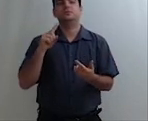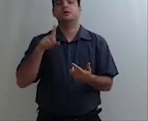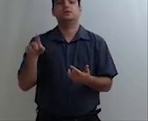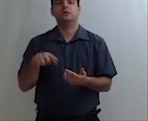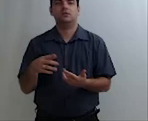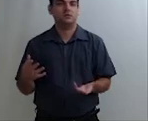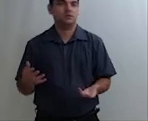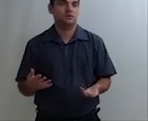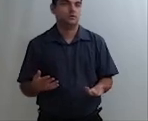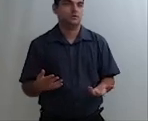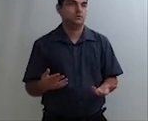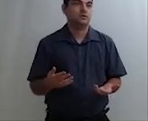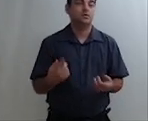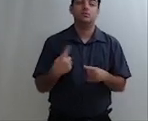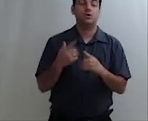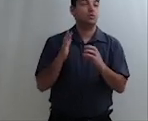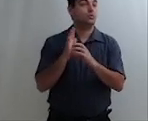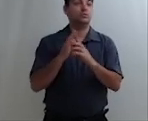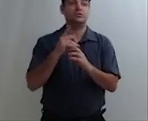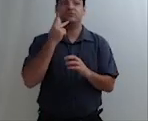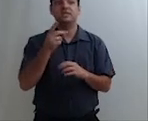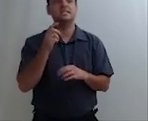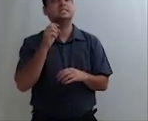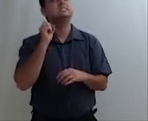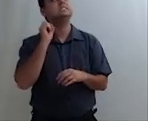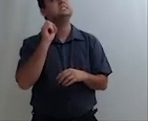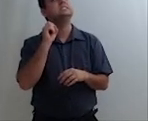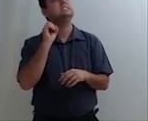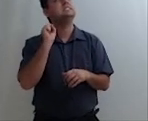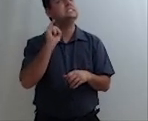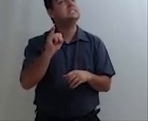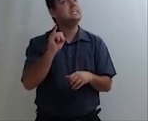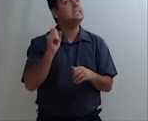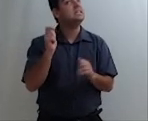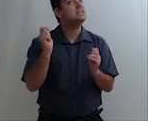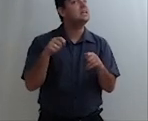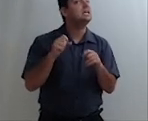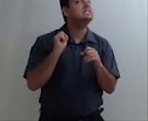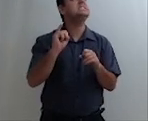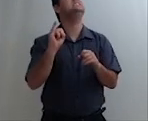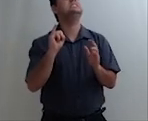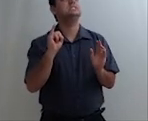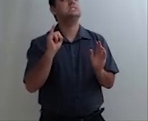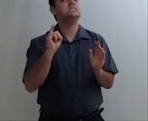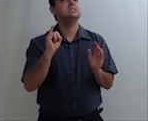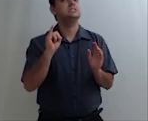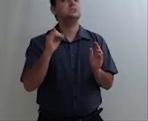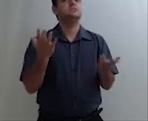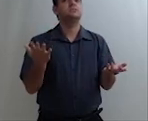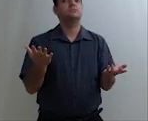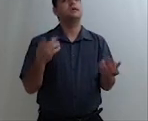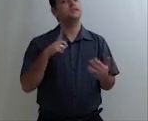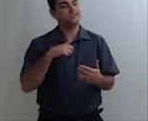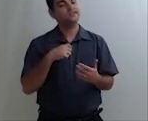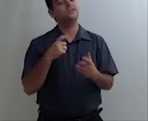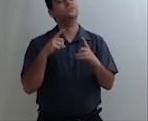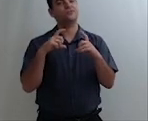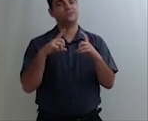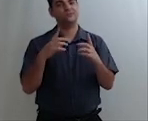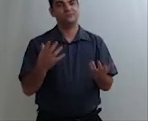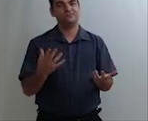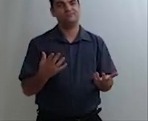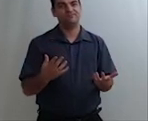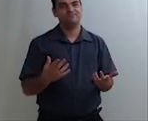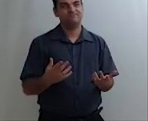né porque a o próprio código diz sempre que possível só que geralmente neste caso foi assim se exibiu uma fotografia Então esse seria um caso de